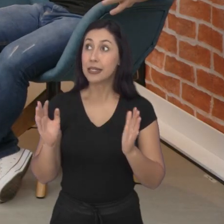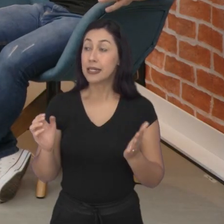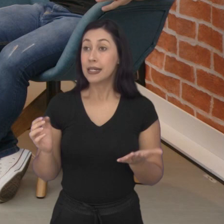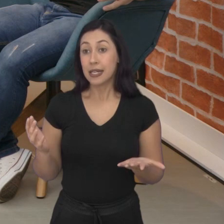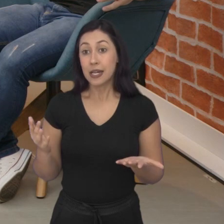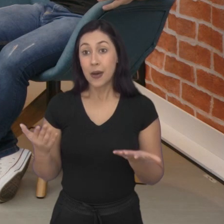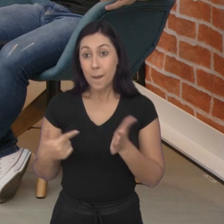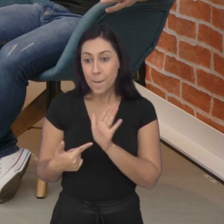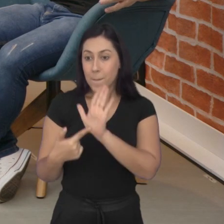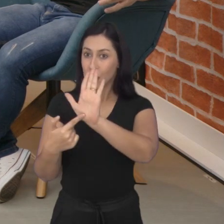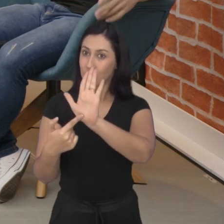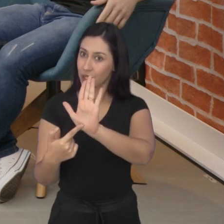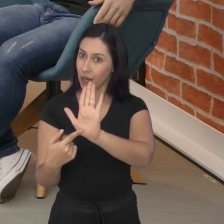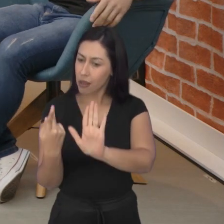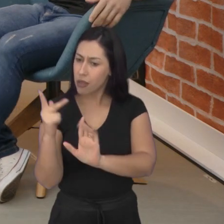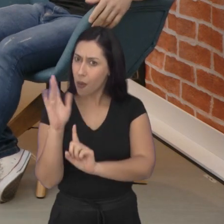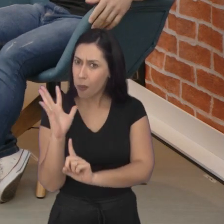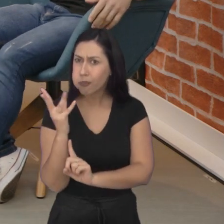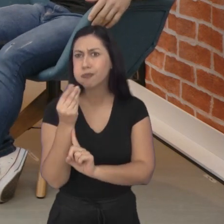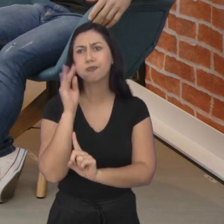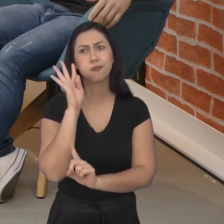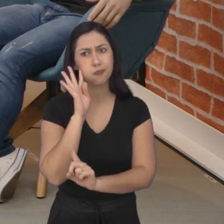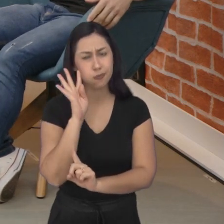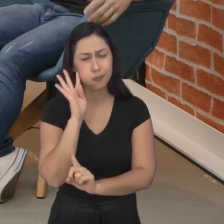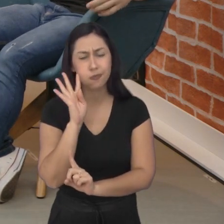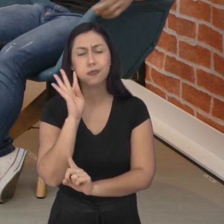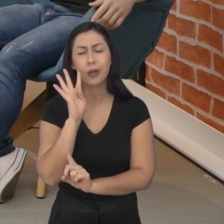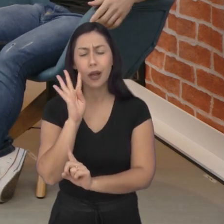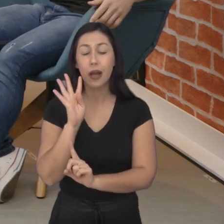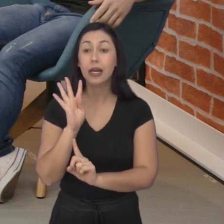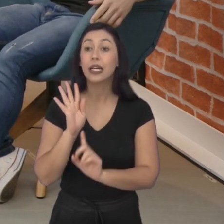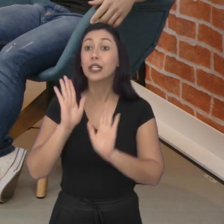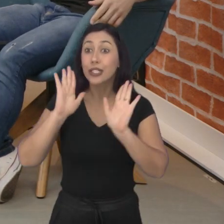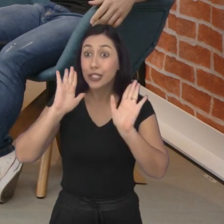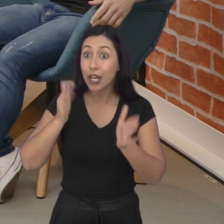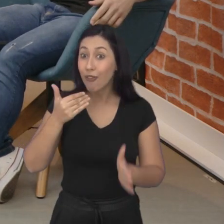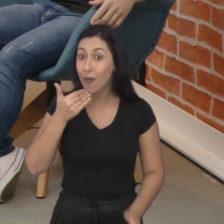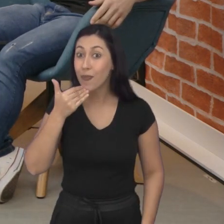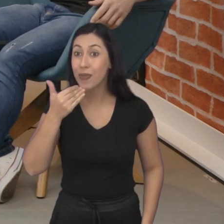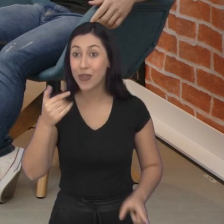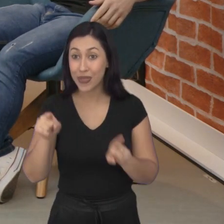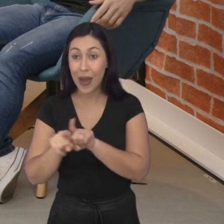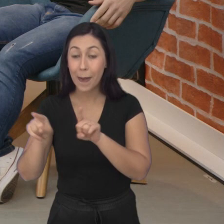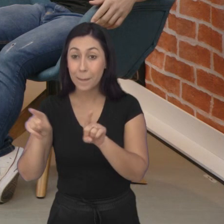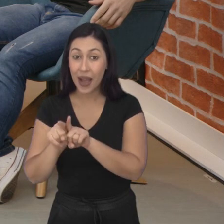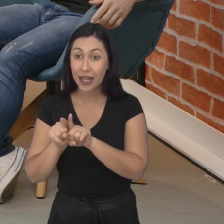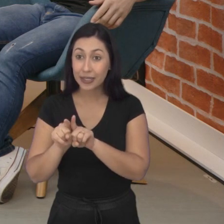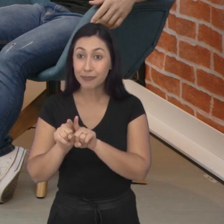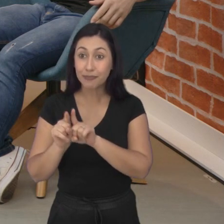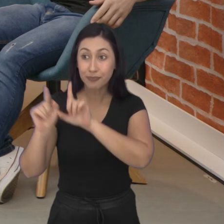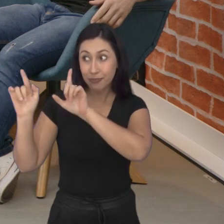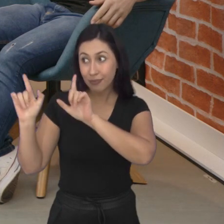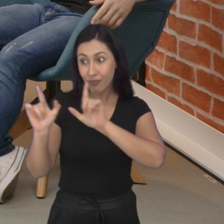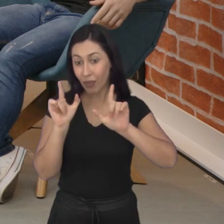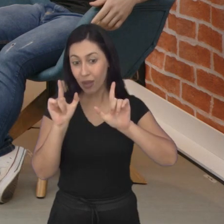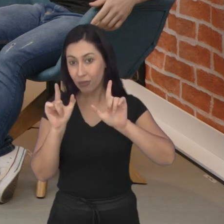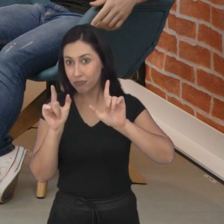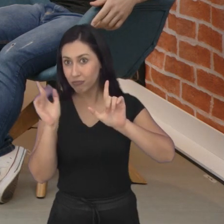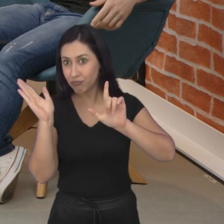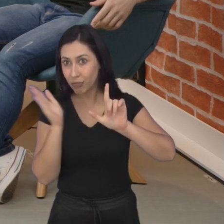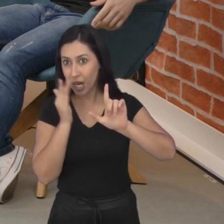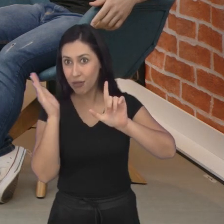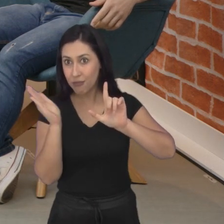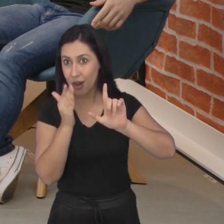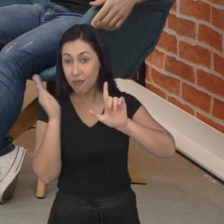sobre a sua arte aqui, vai ser muito bacana, que você faz uma arte muito legal. Obrigado. Já vou inclusive pedir para o pessoal da nossa produção ir mostrando aí na tela algumas das suas artes. E